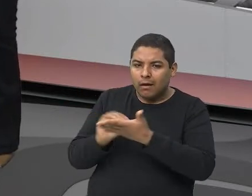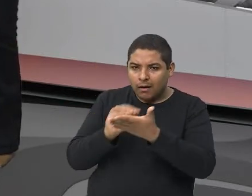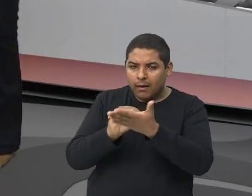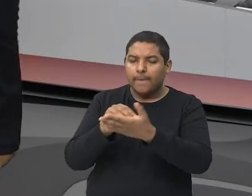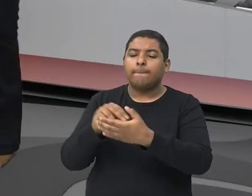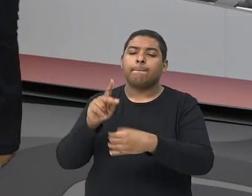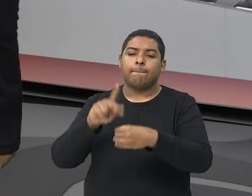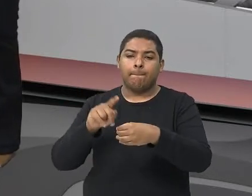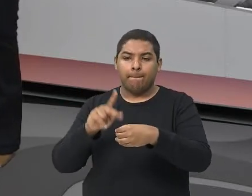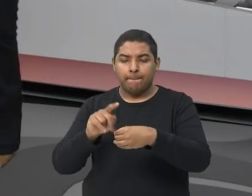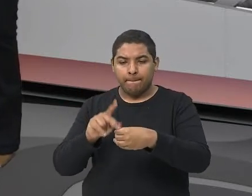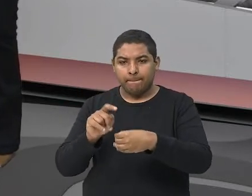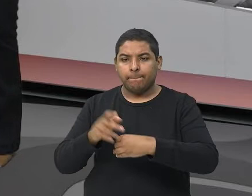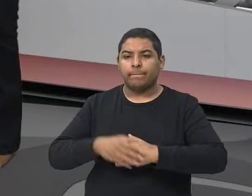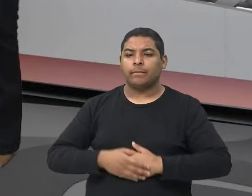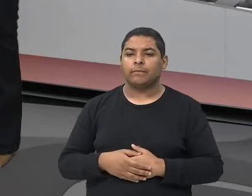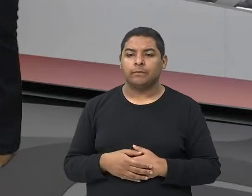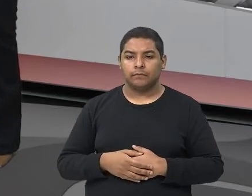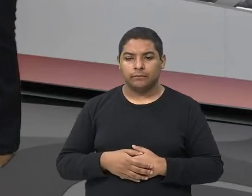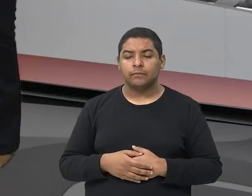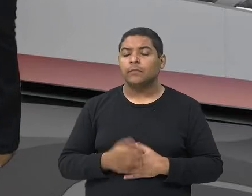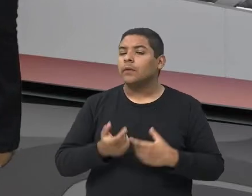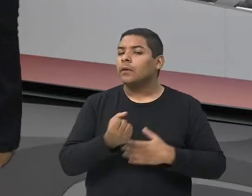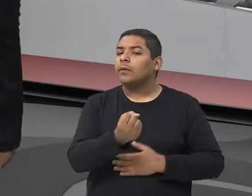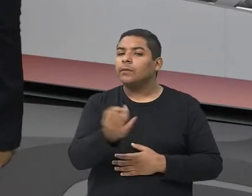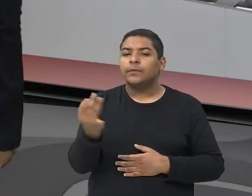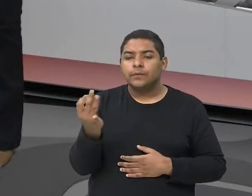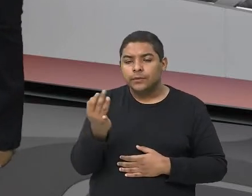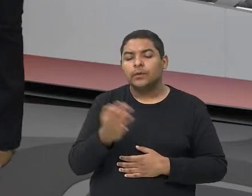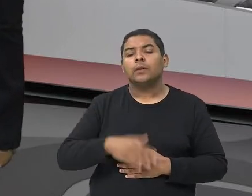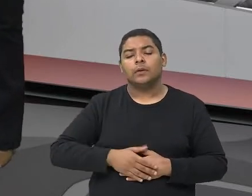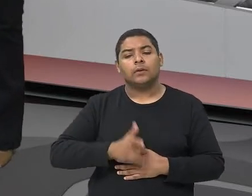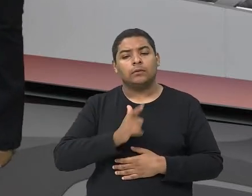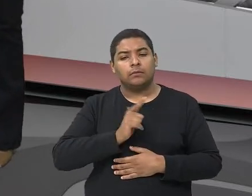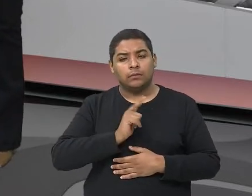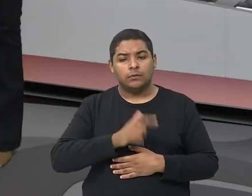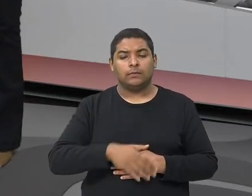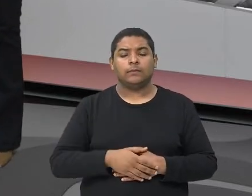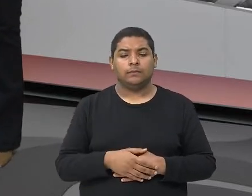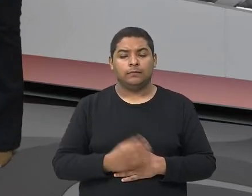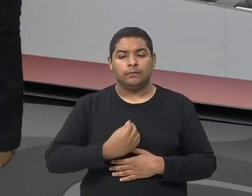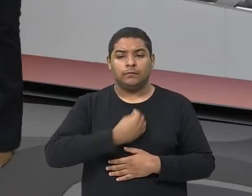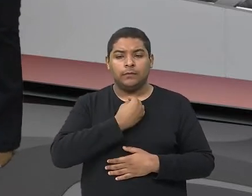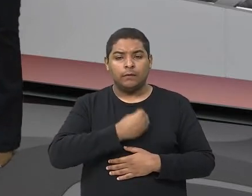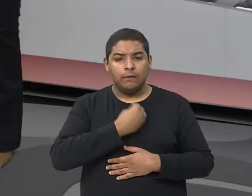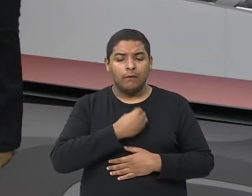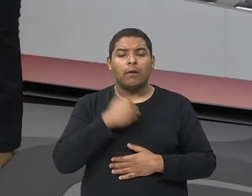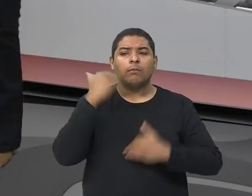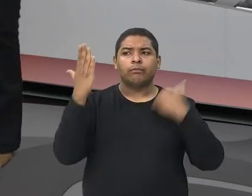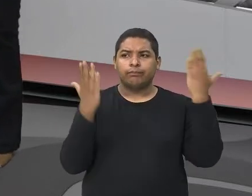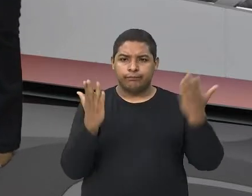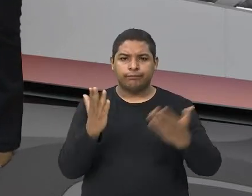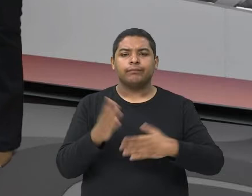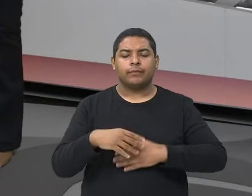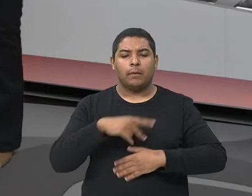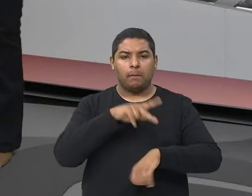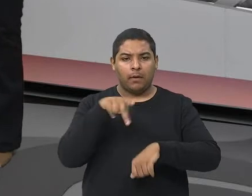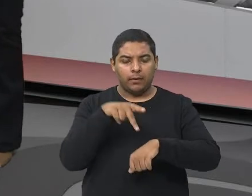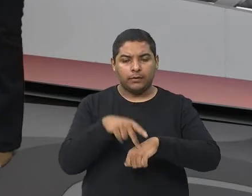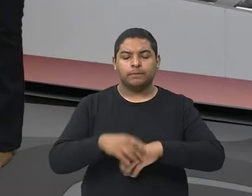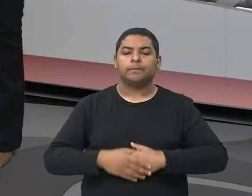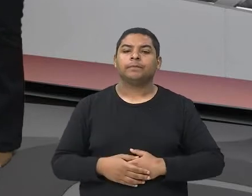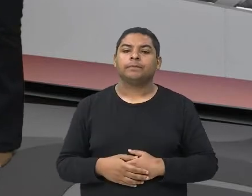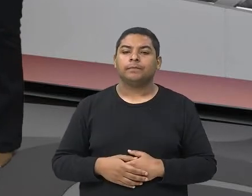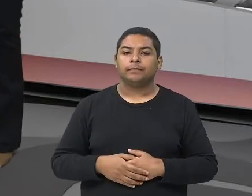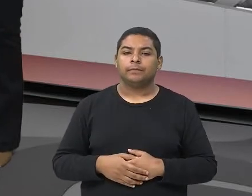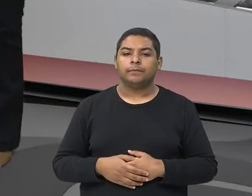relação ao carvão mineral, pela quantidade que se tem, acaba se exportando, tá certo? Então, a gente verifica aí toda essa situação